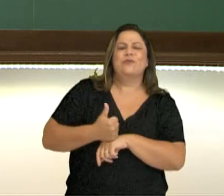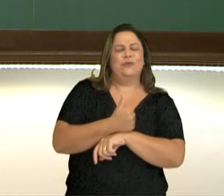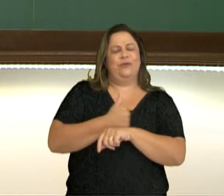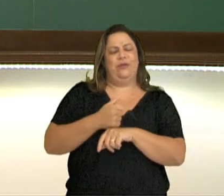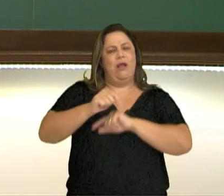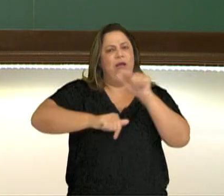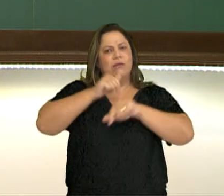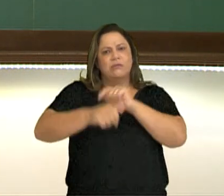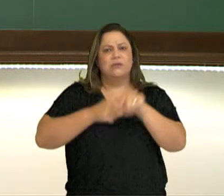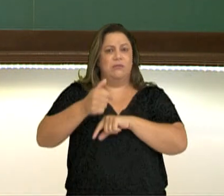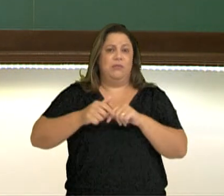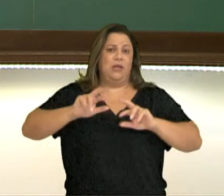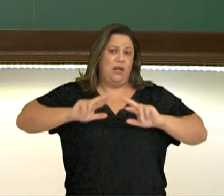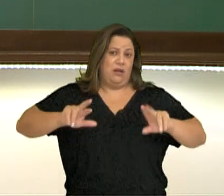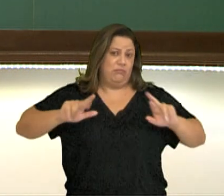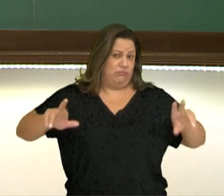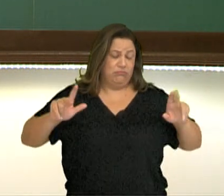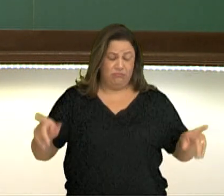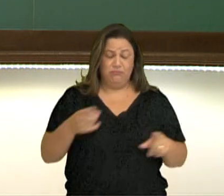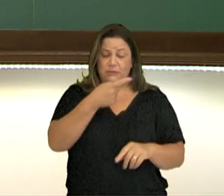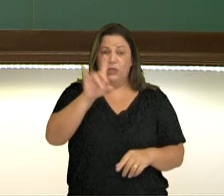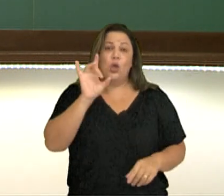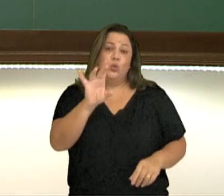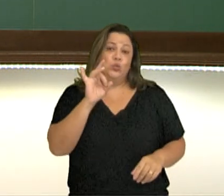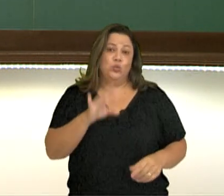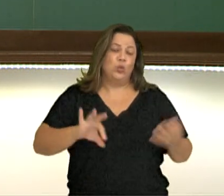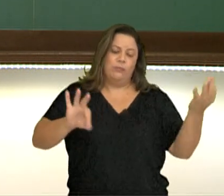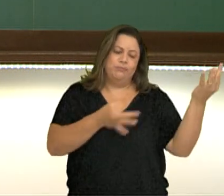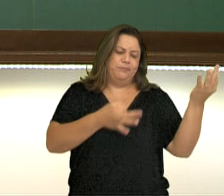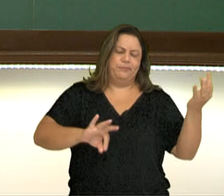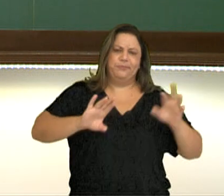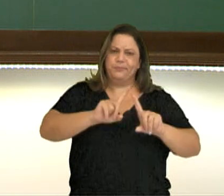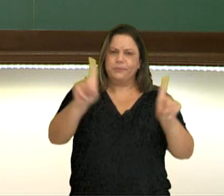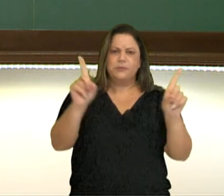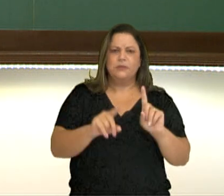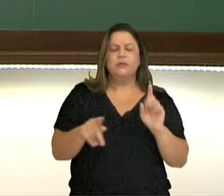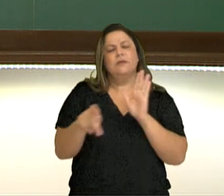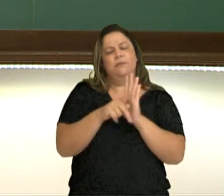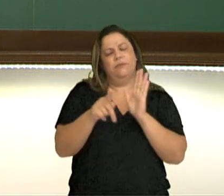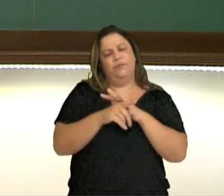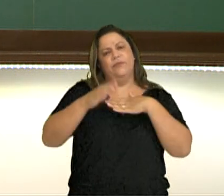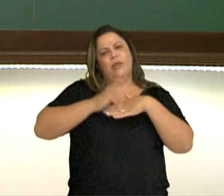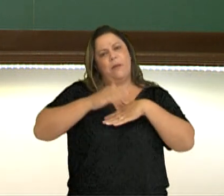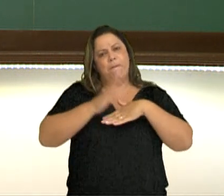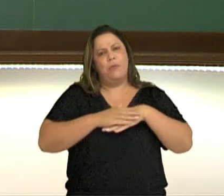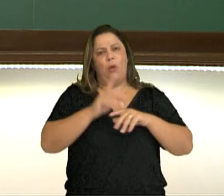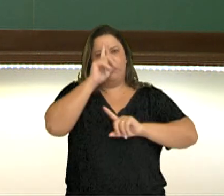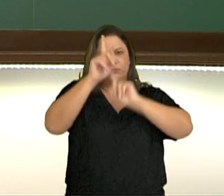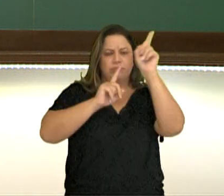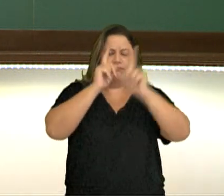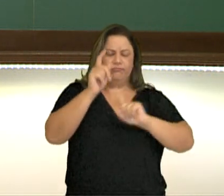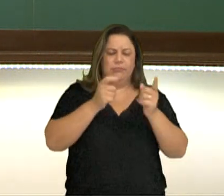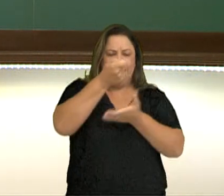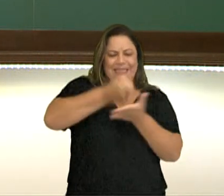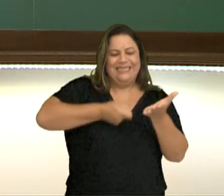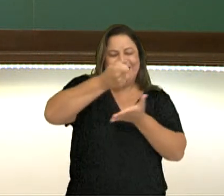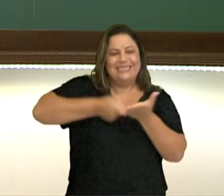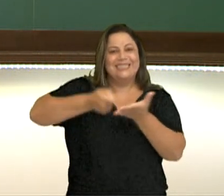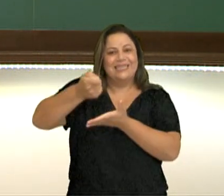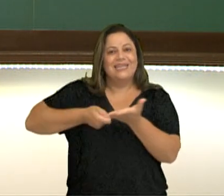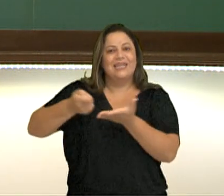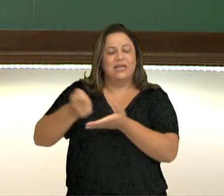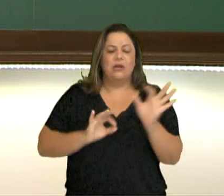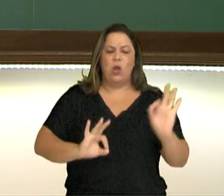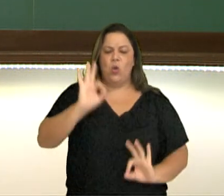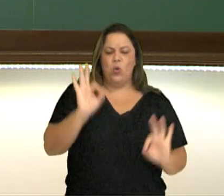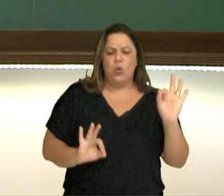simplesmente só executar um instrumento musical, como também tinham que compor suas próprias canções, eles tinham que se preocupar com a organização do